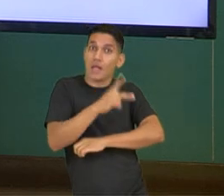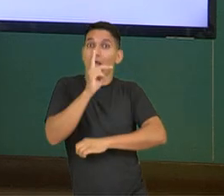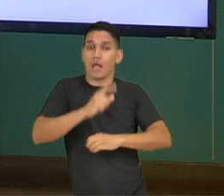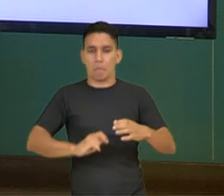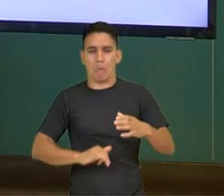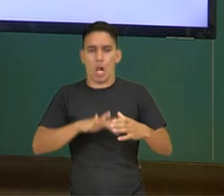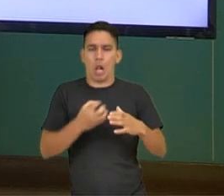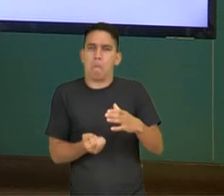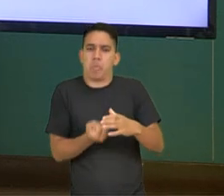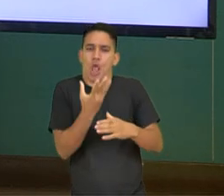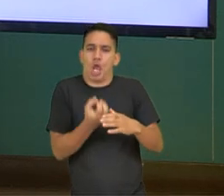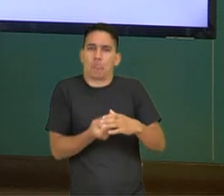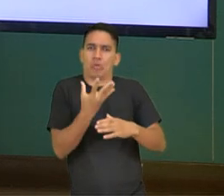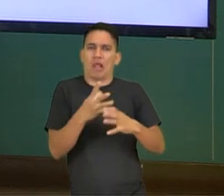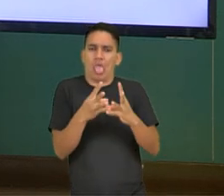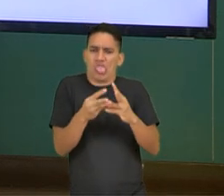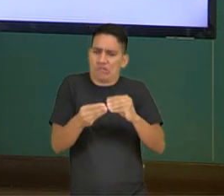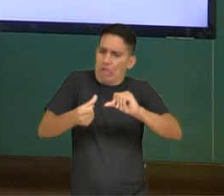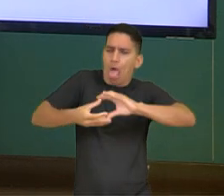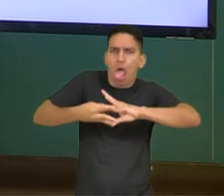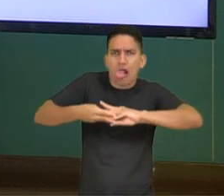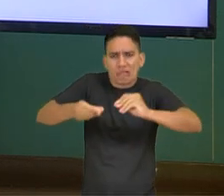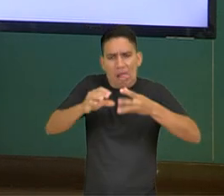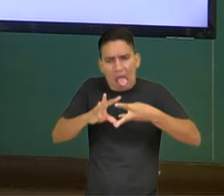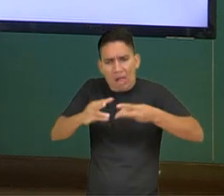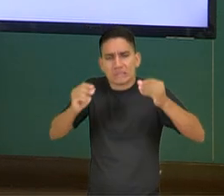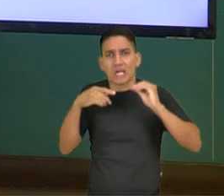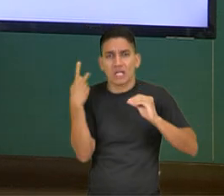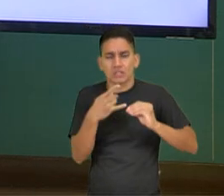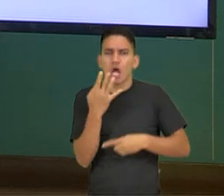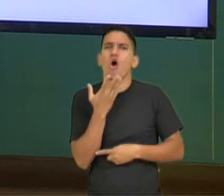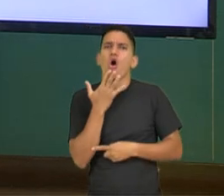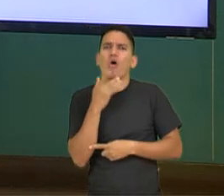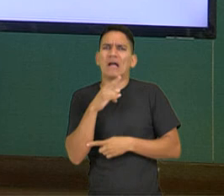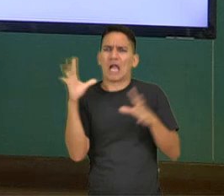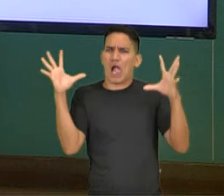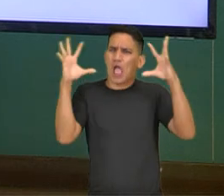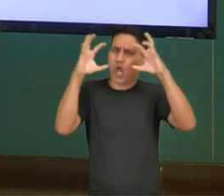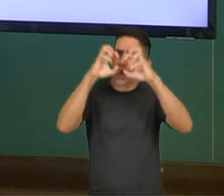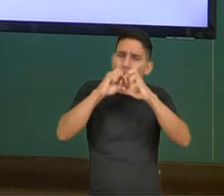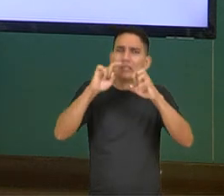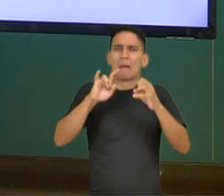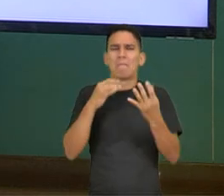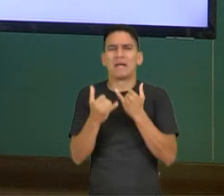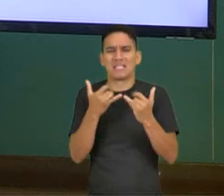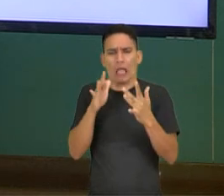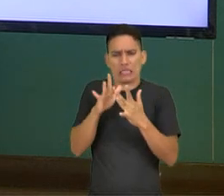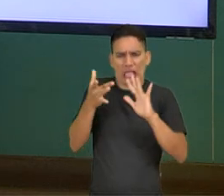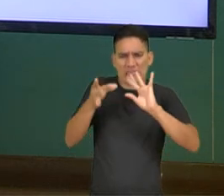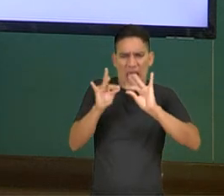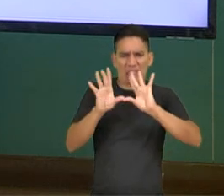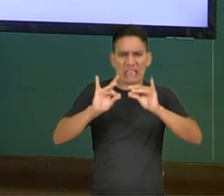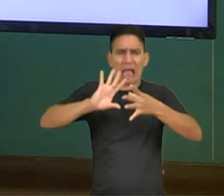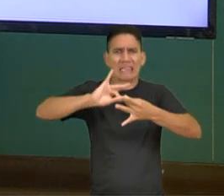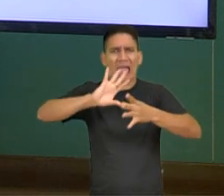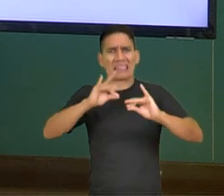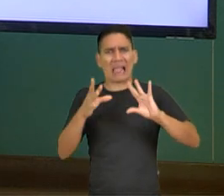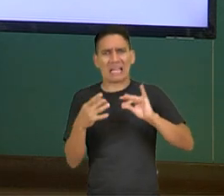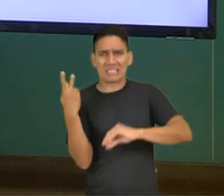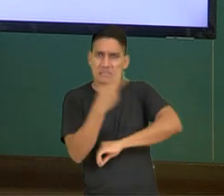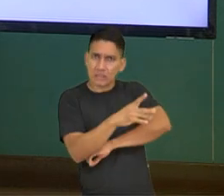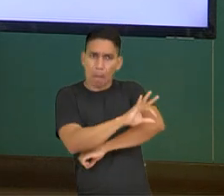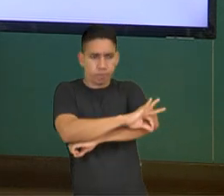líquido muito oleoso, viscoso, coloração escura, bastante pegajoso, e dele